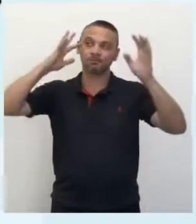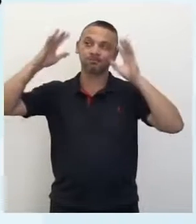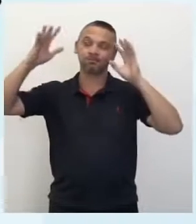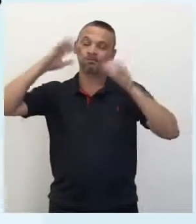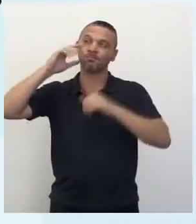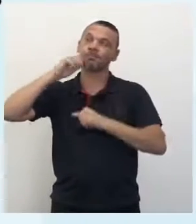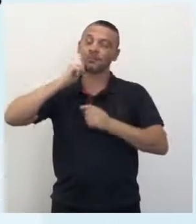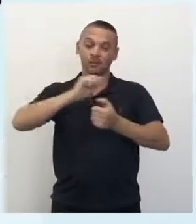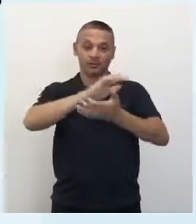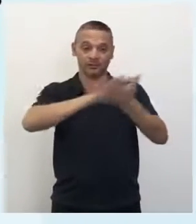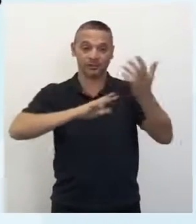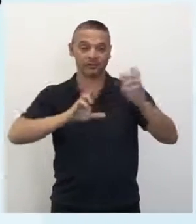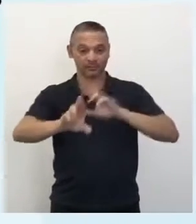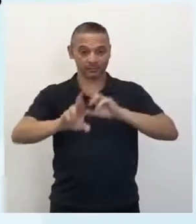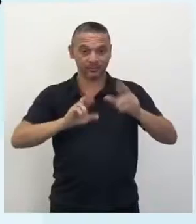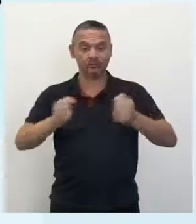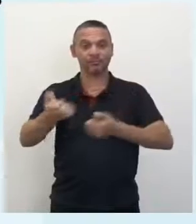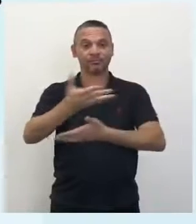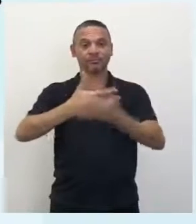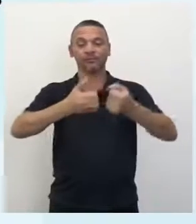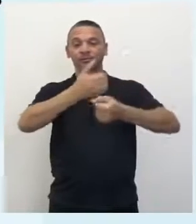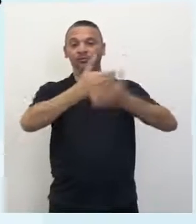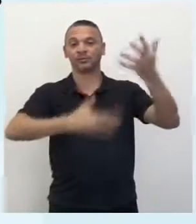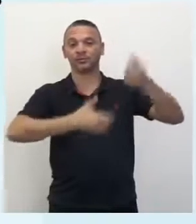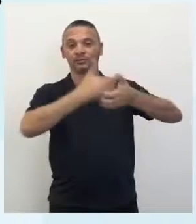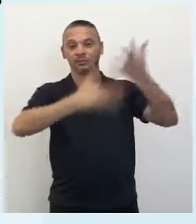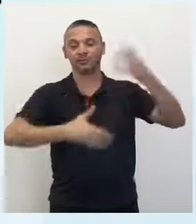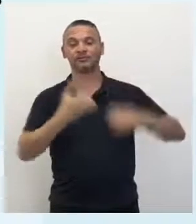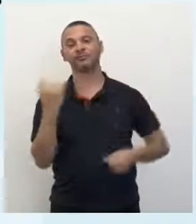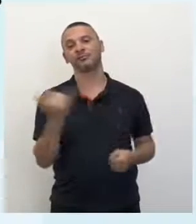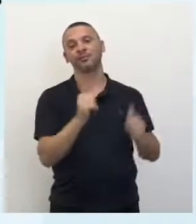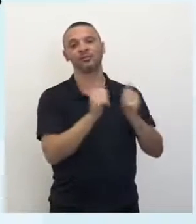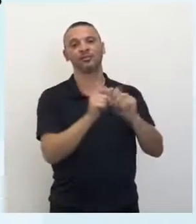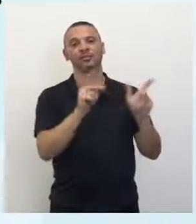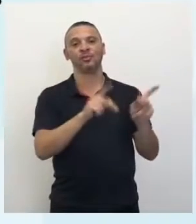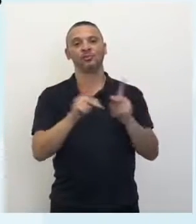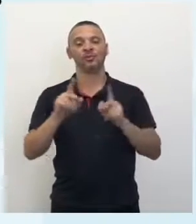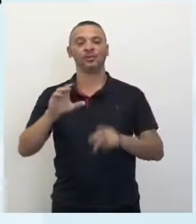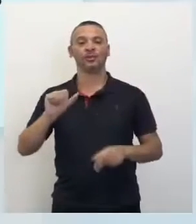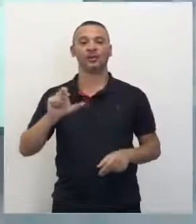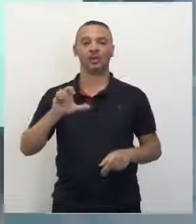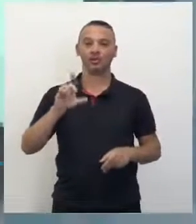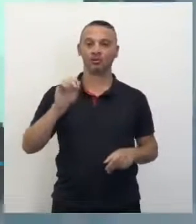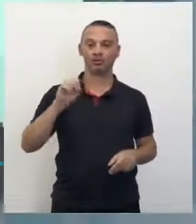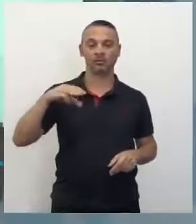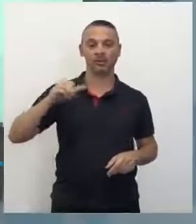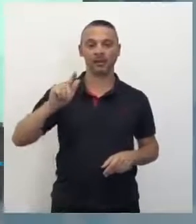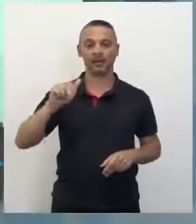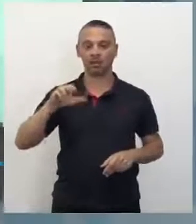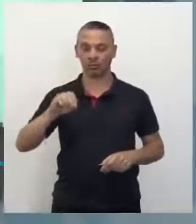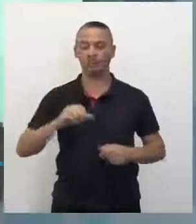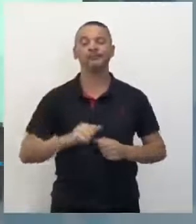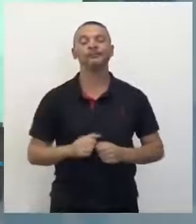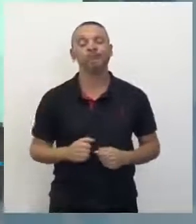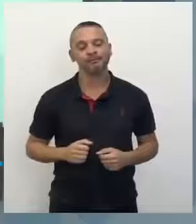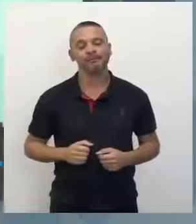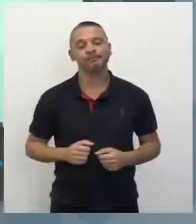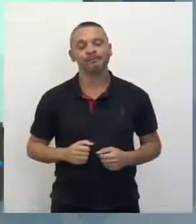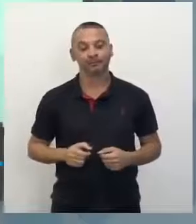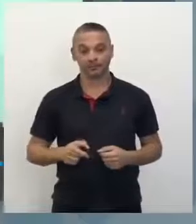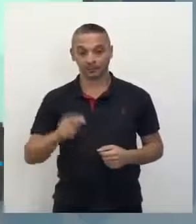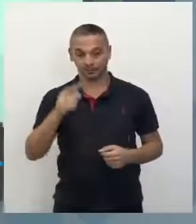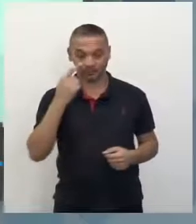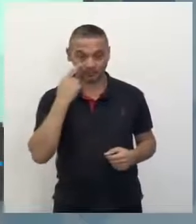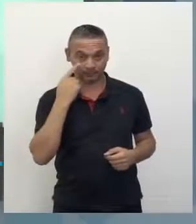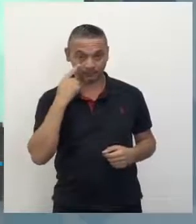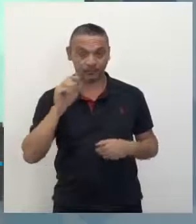resolver as atividades e interagir no chat aqui com o nosso querido professor Magno. Muito bem. Então, para você